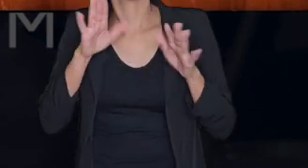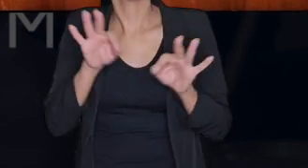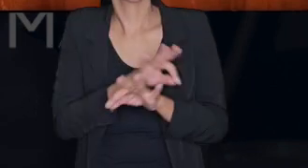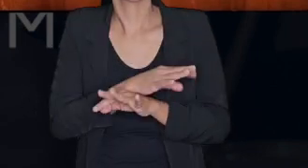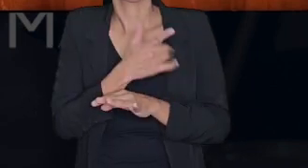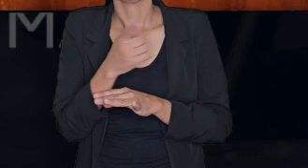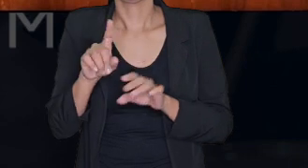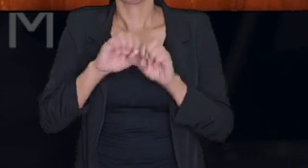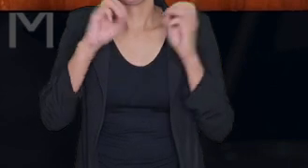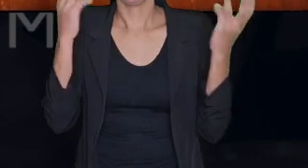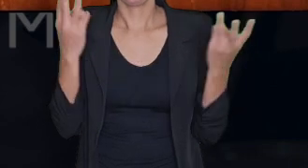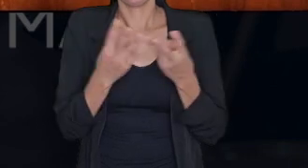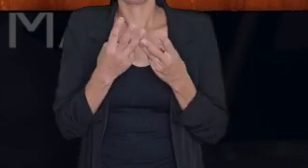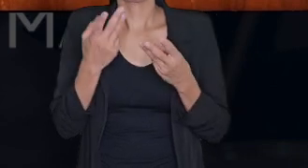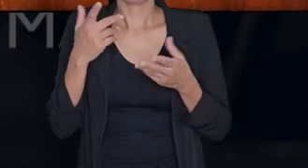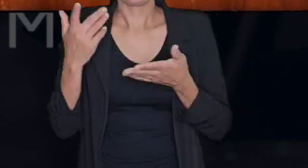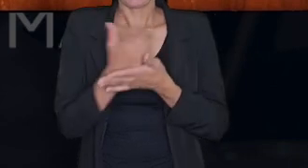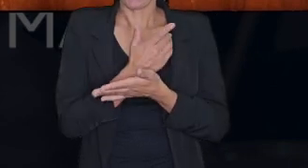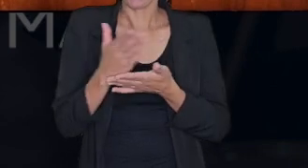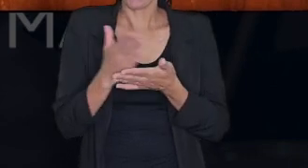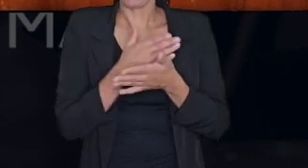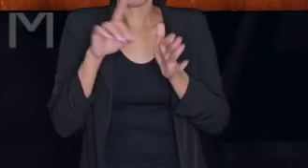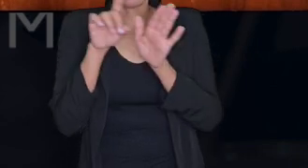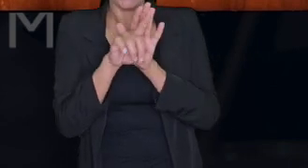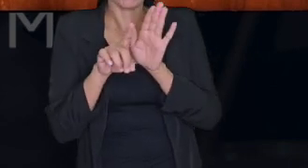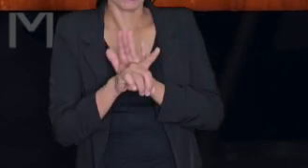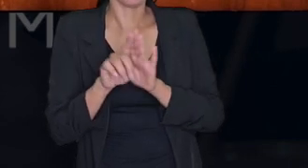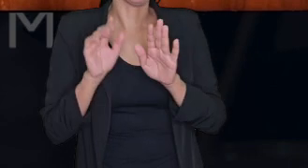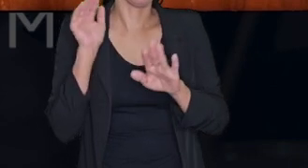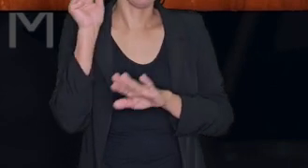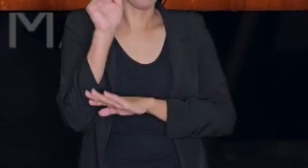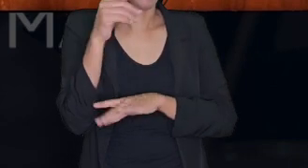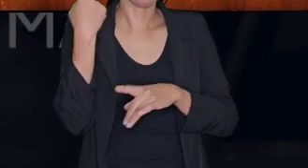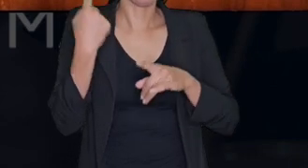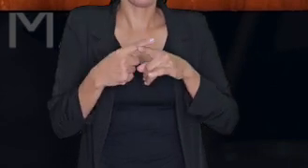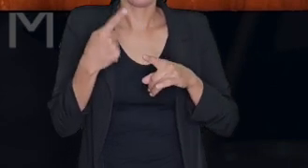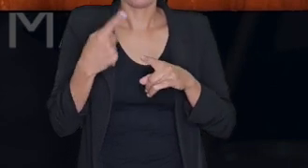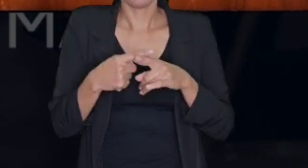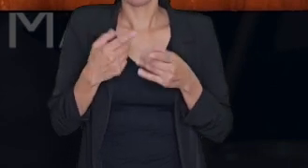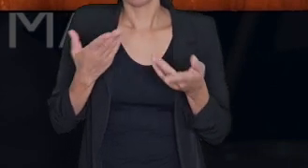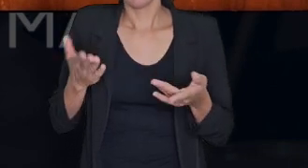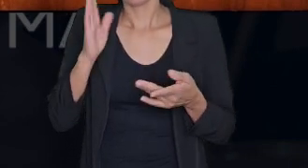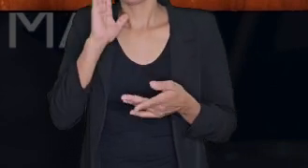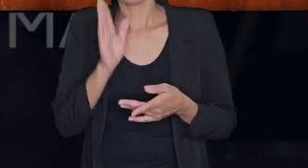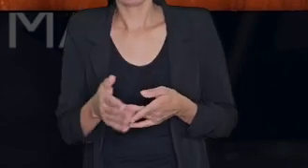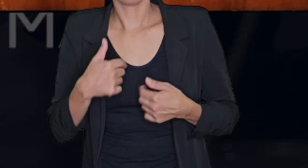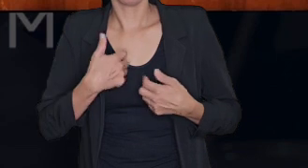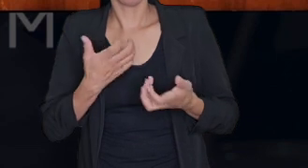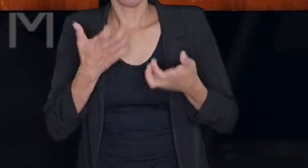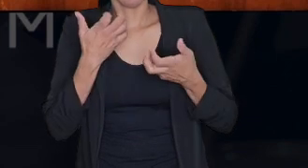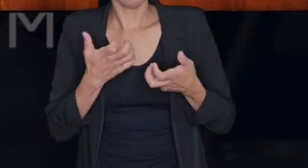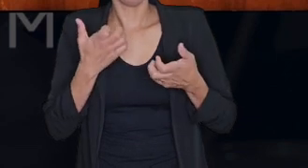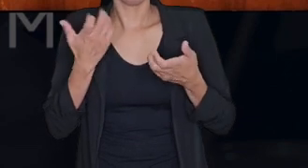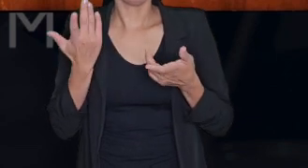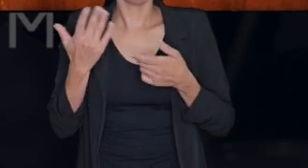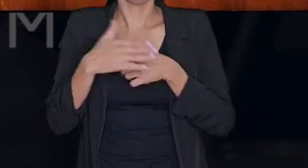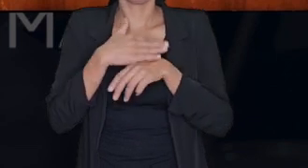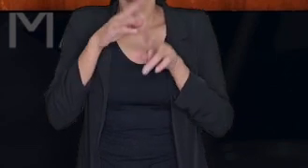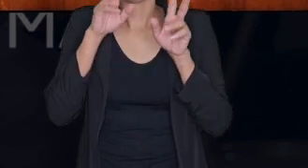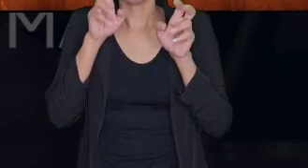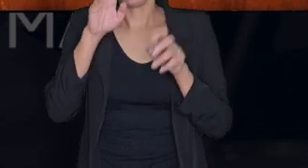tributária e na documentação apresentada. Próximo slide. São algumas perguntas que eu vou pular,